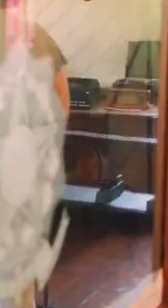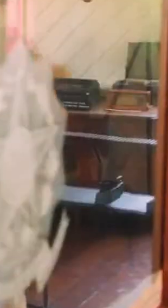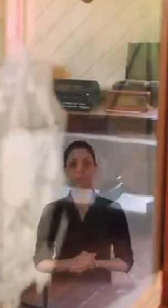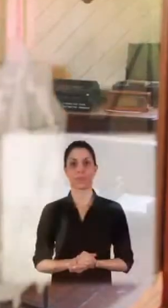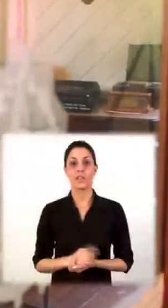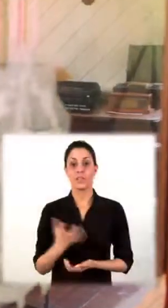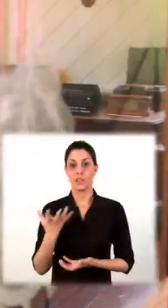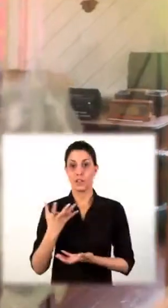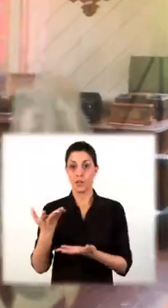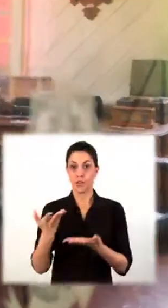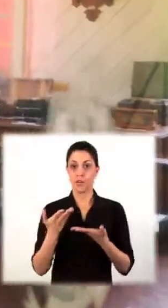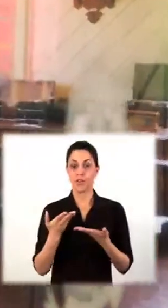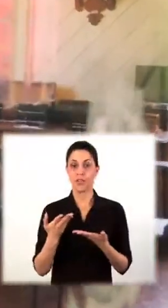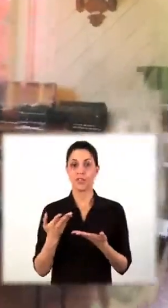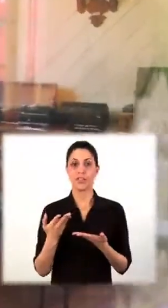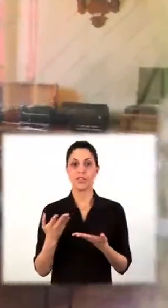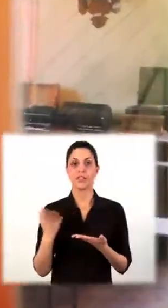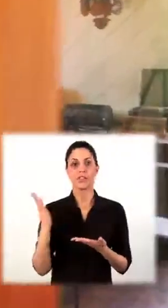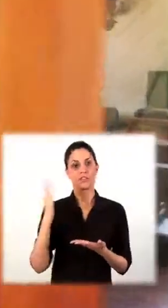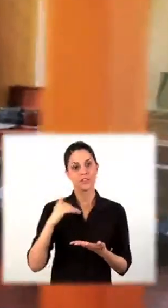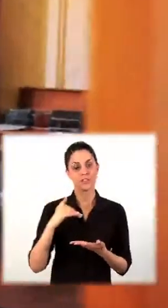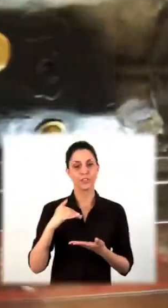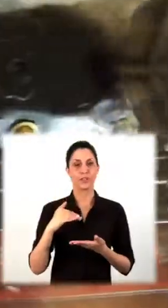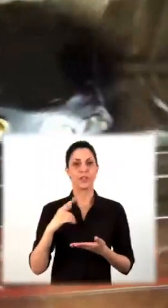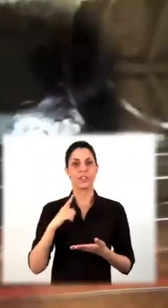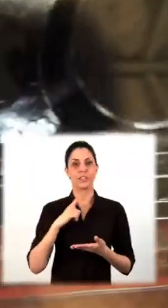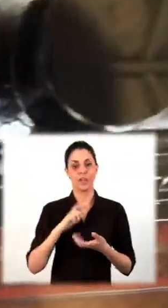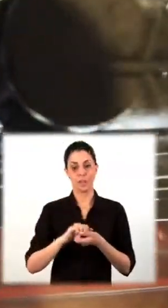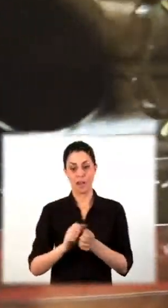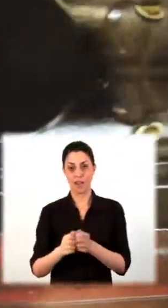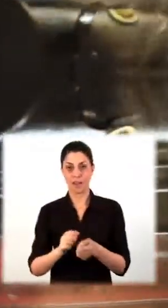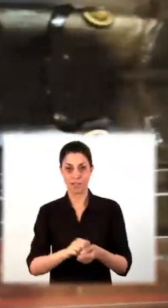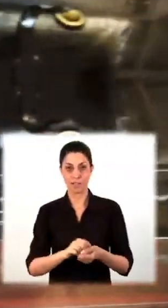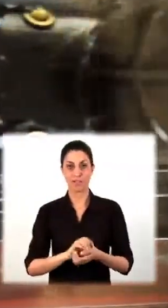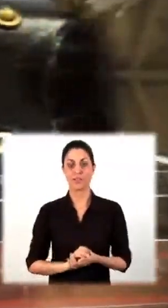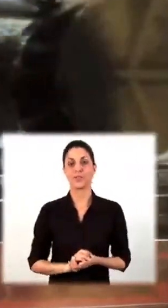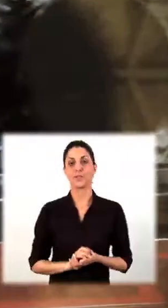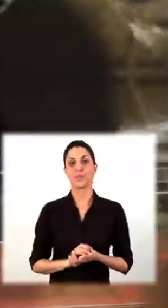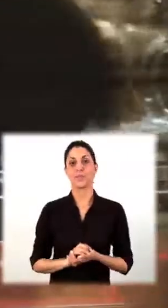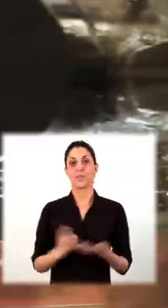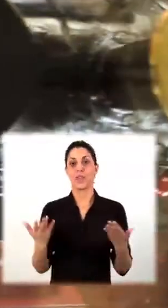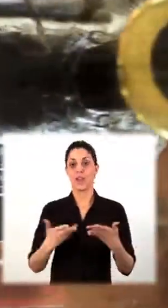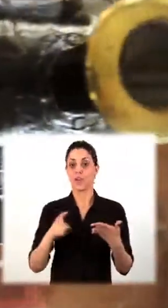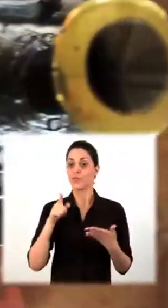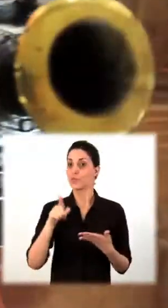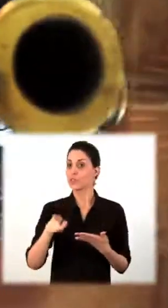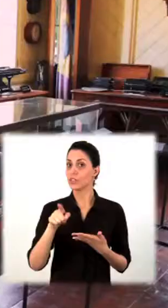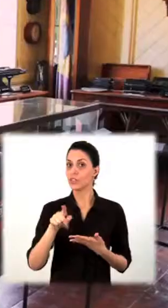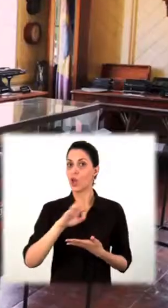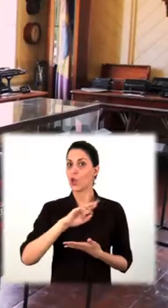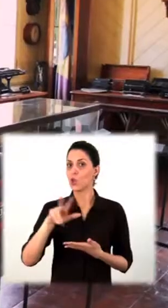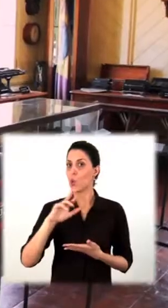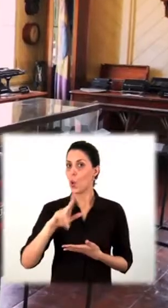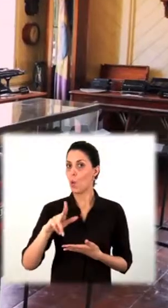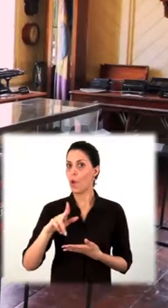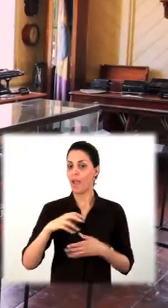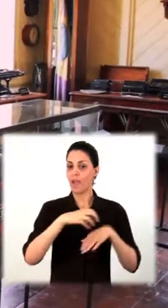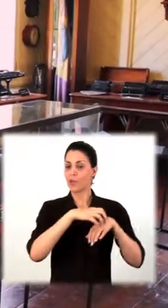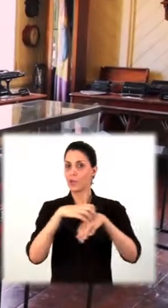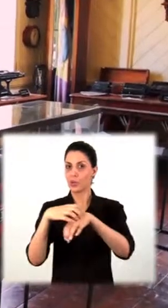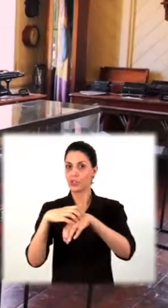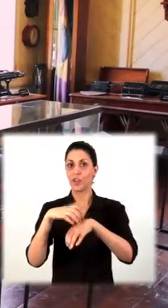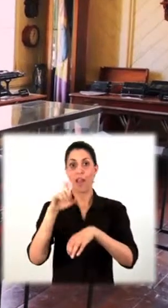Quero te convidar para virmos para essa maquete aqui. E agora, você não é mais uma guia turística. Você é